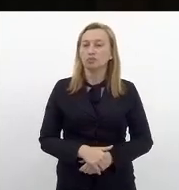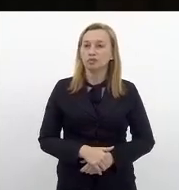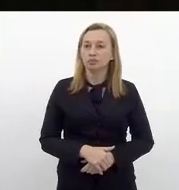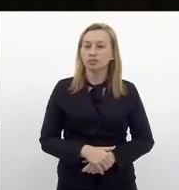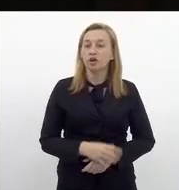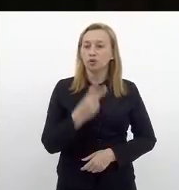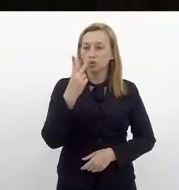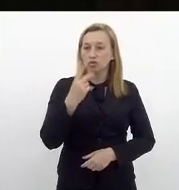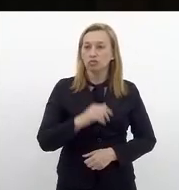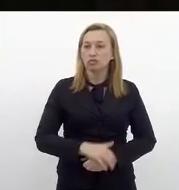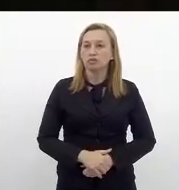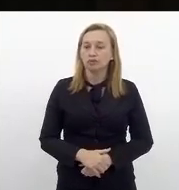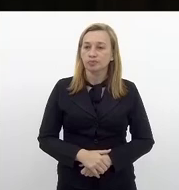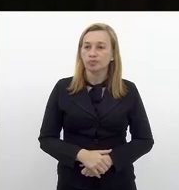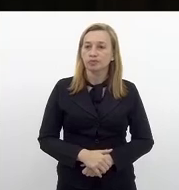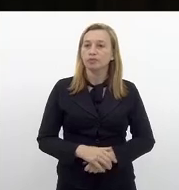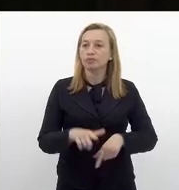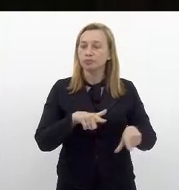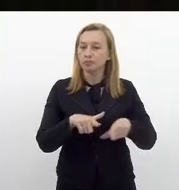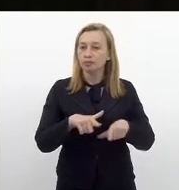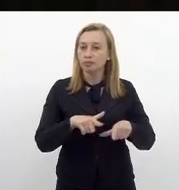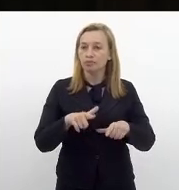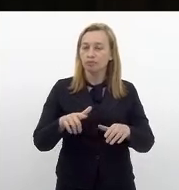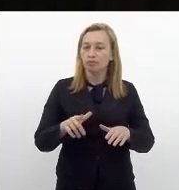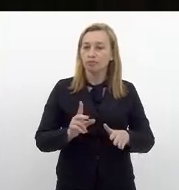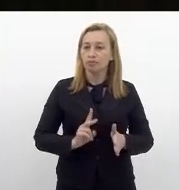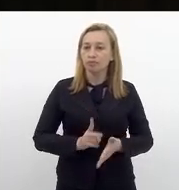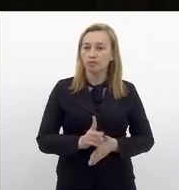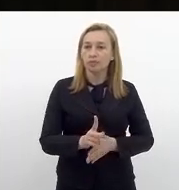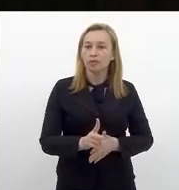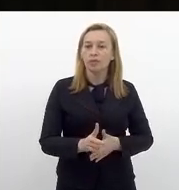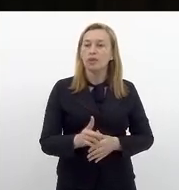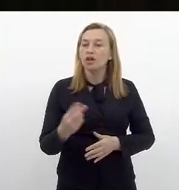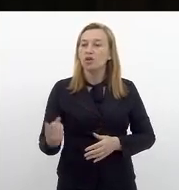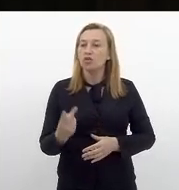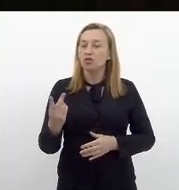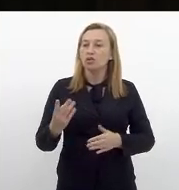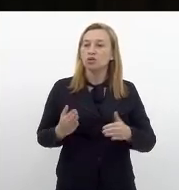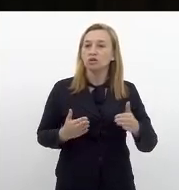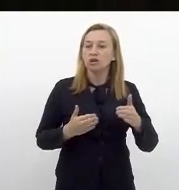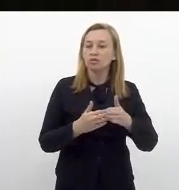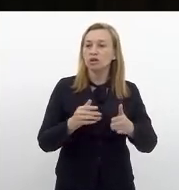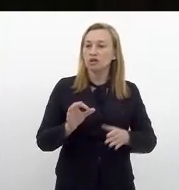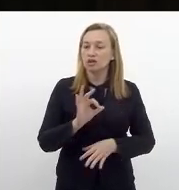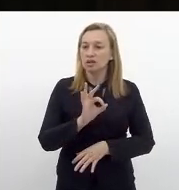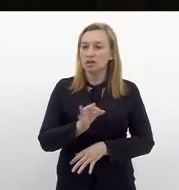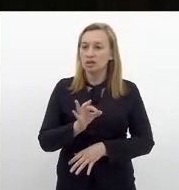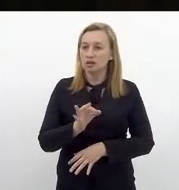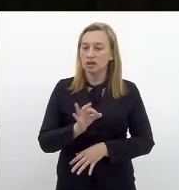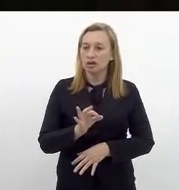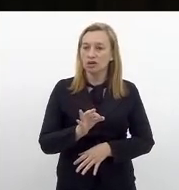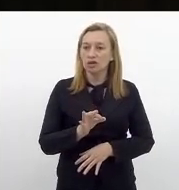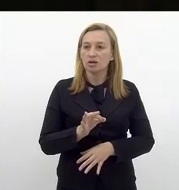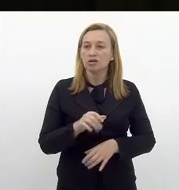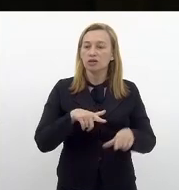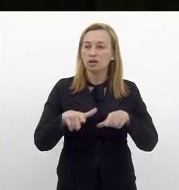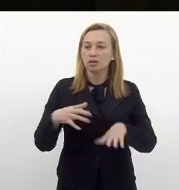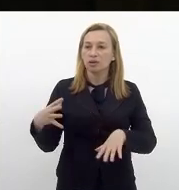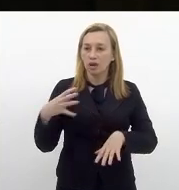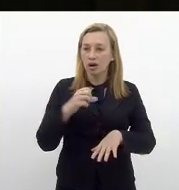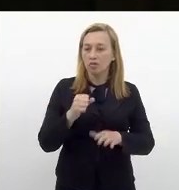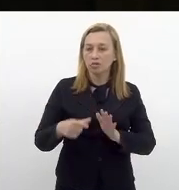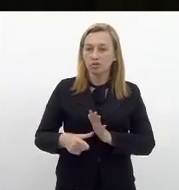dois para os exercícios subsequentes o valor do limite máximo fixado para o exercício imediatamente